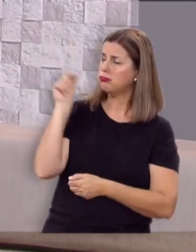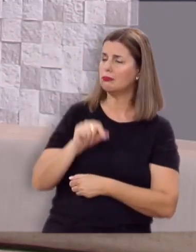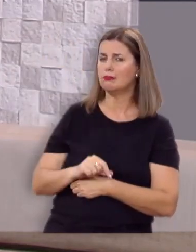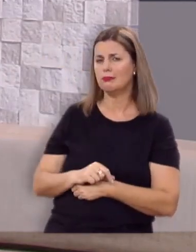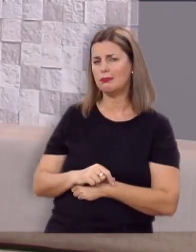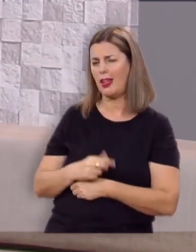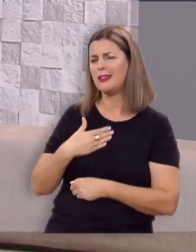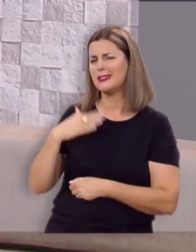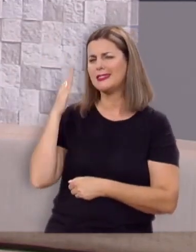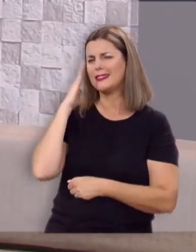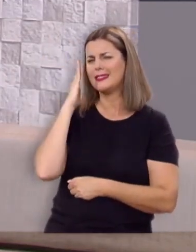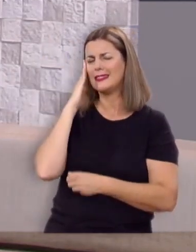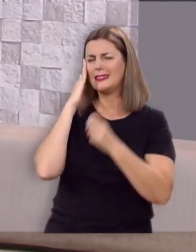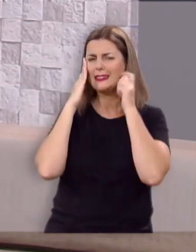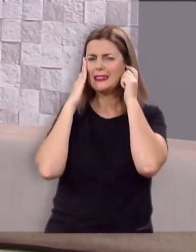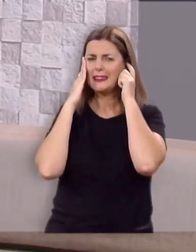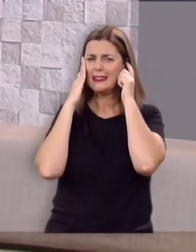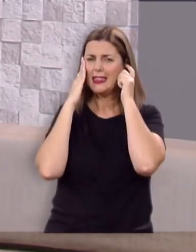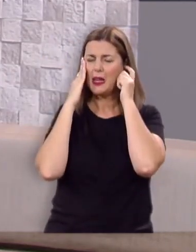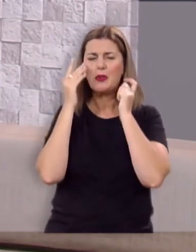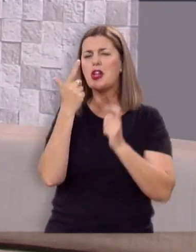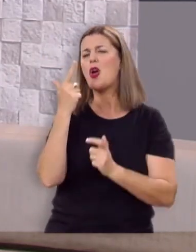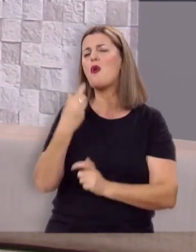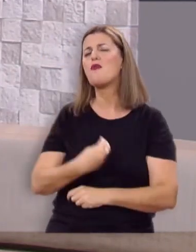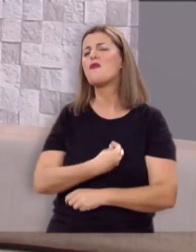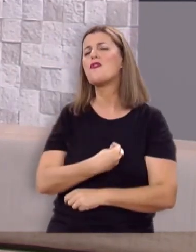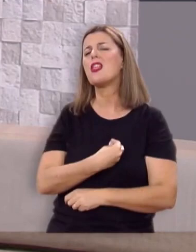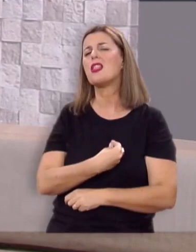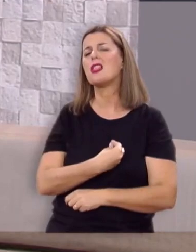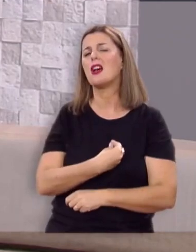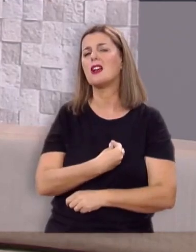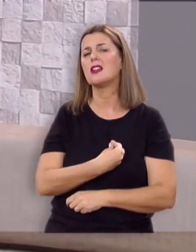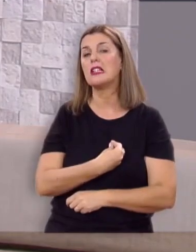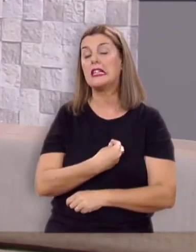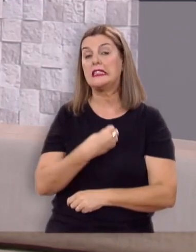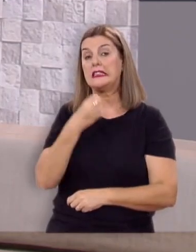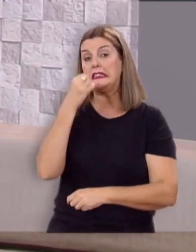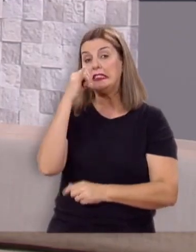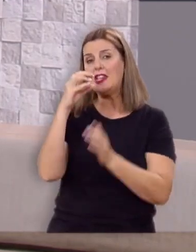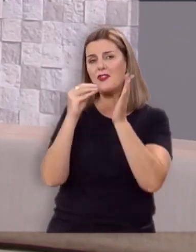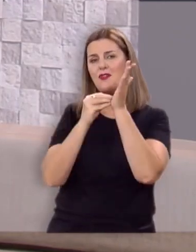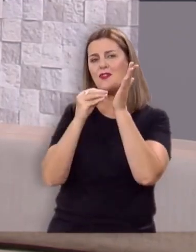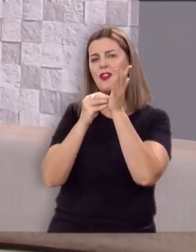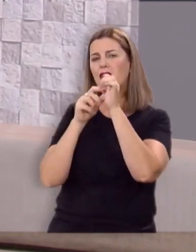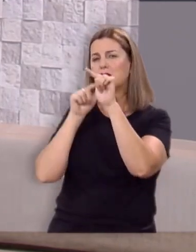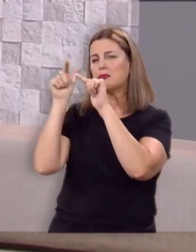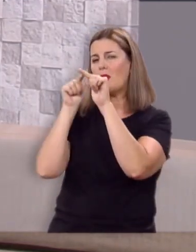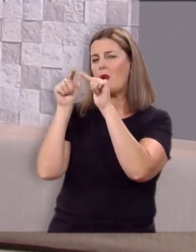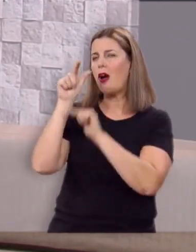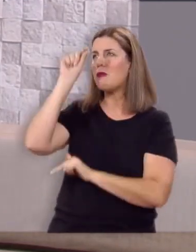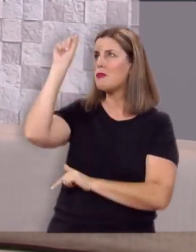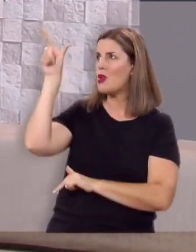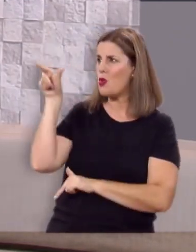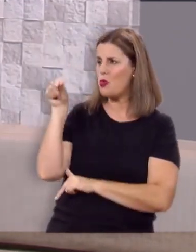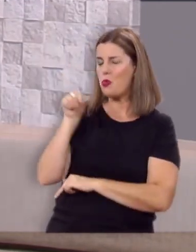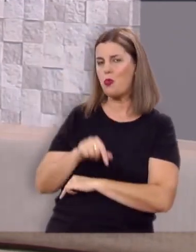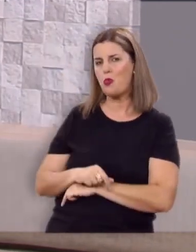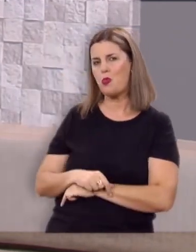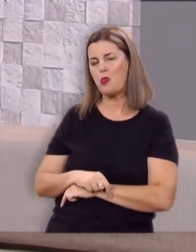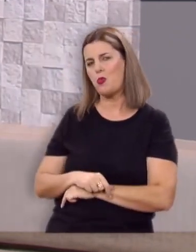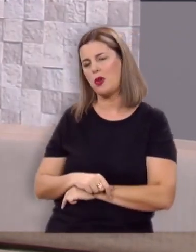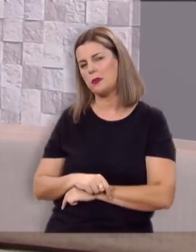satélite, e você sabe que não haveria vida sem o trabalho da Lua.